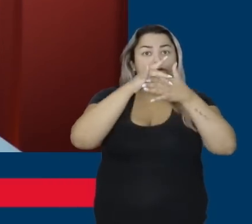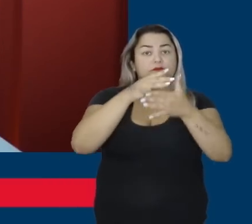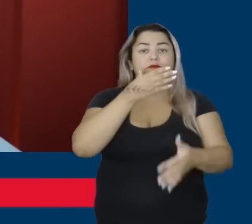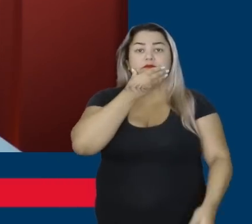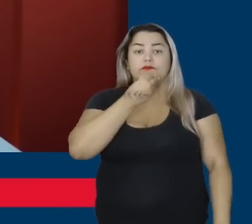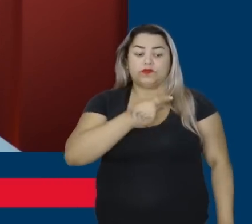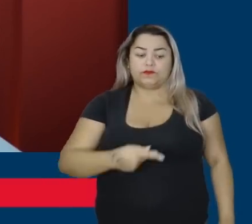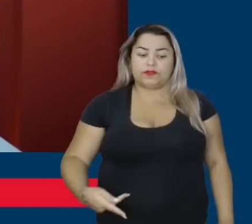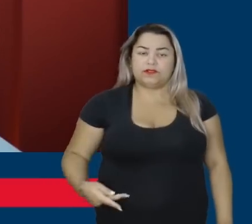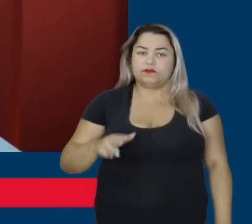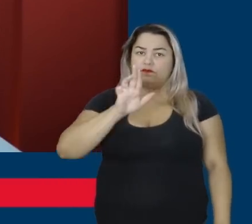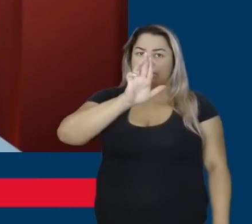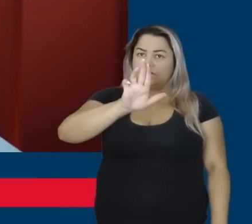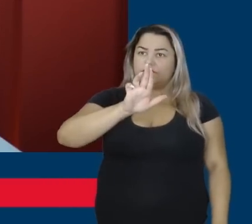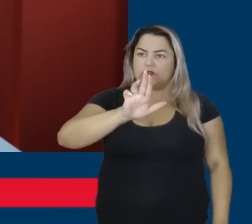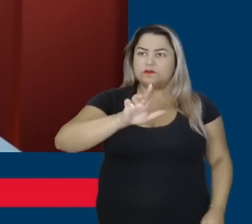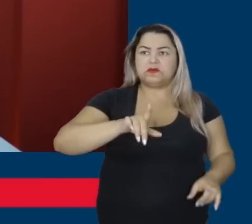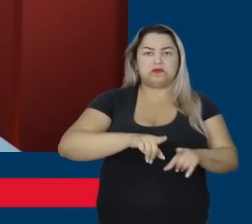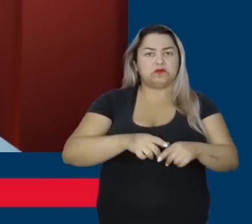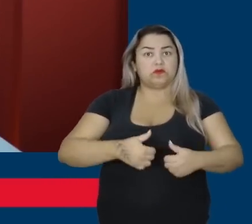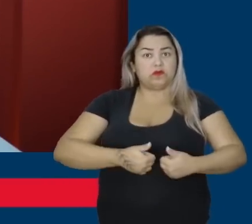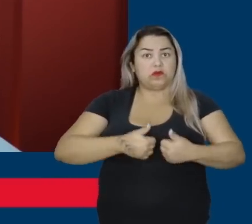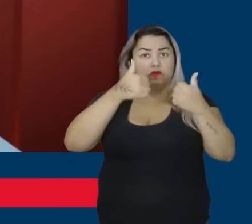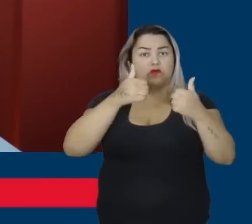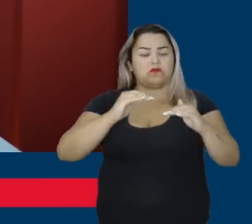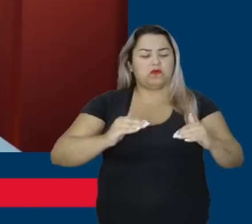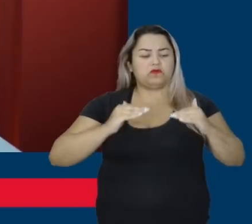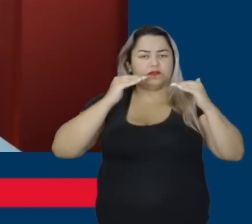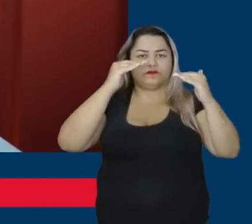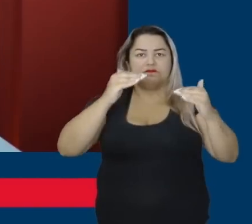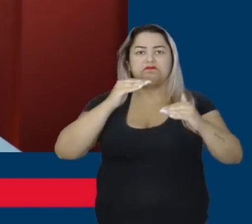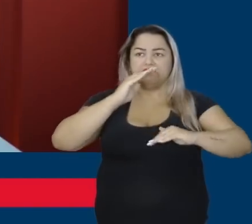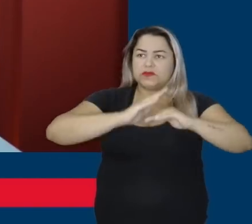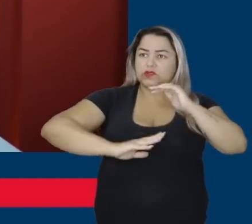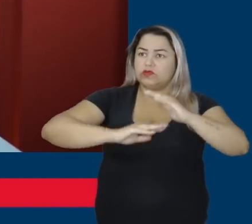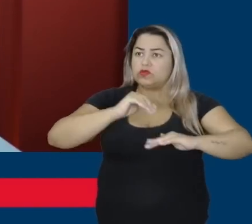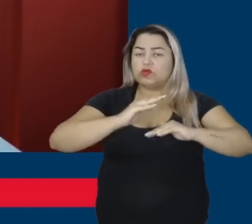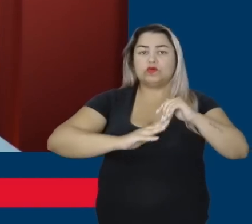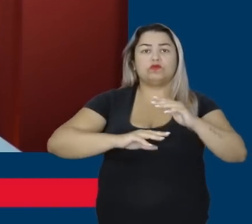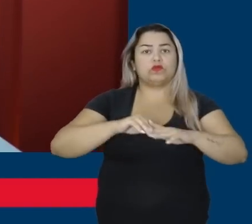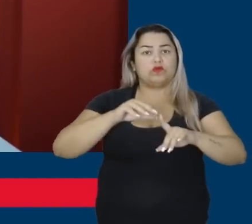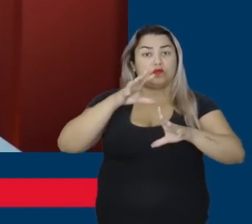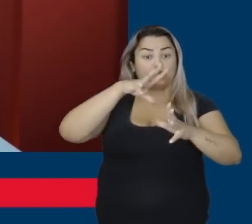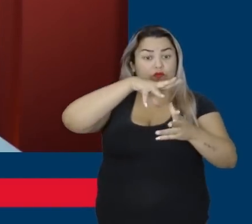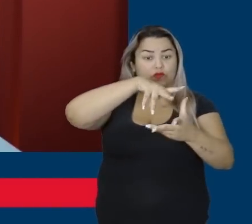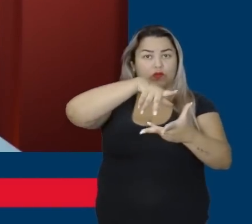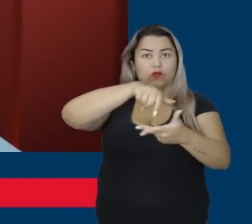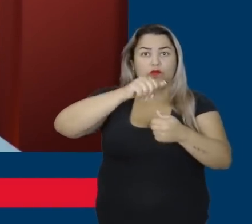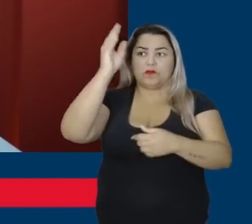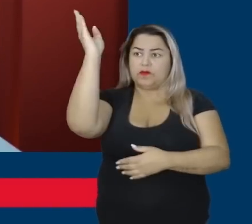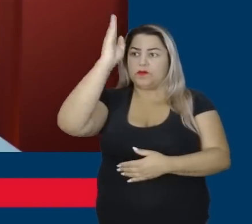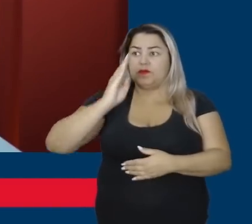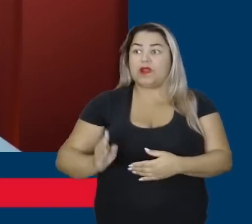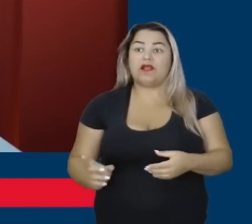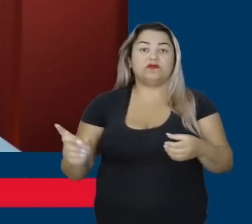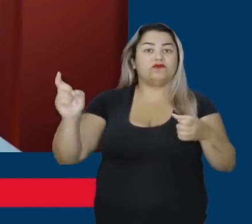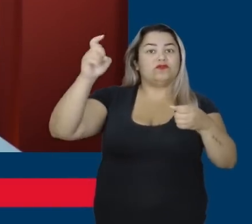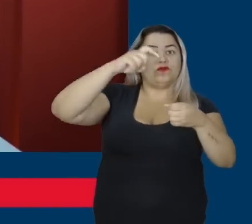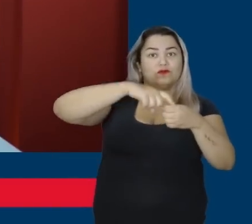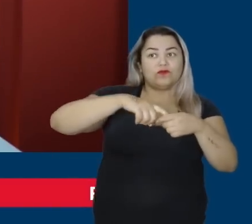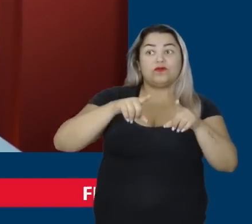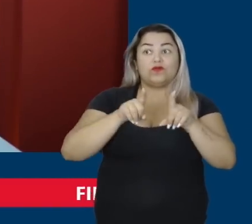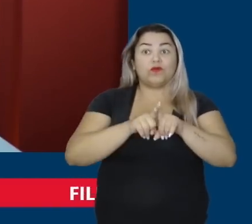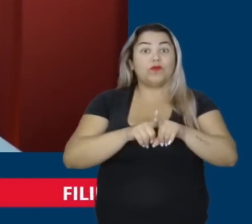presidente Lula reposicionou o Brasil com soberania e protagonismo no cenário mundial. O Brasil voltou e completa